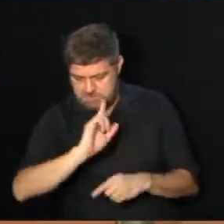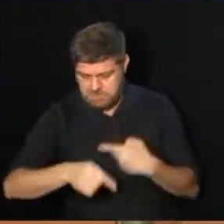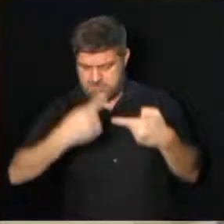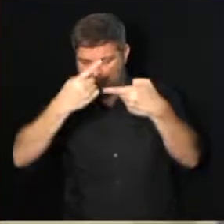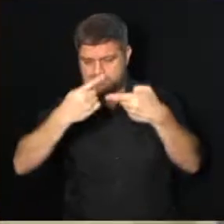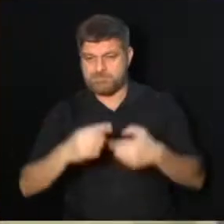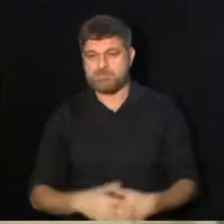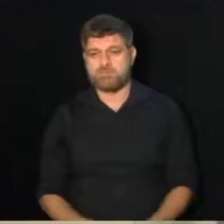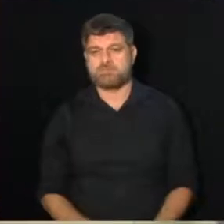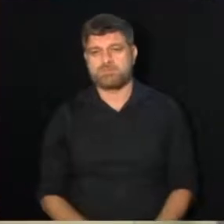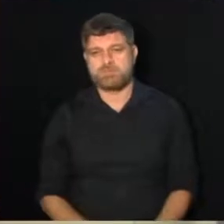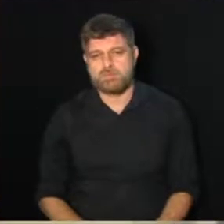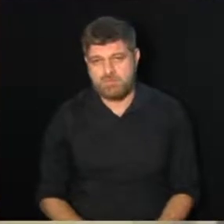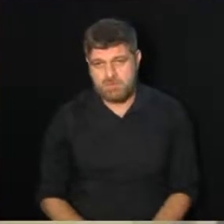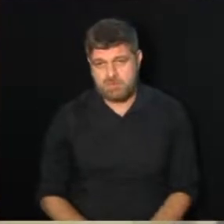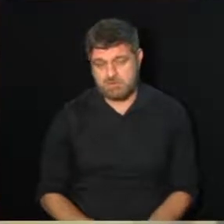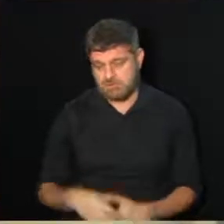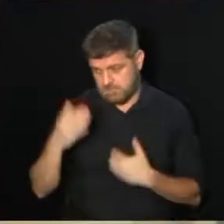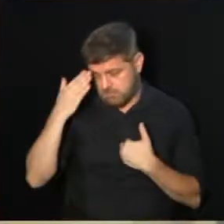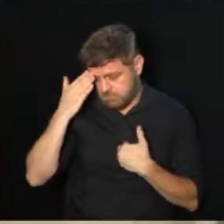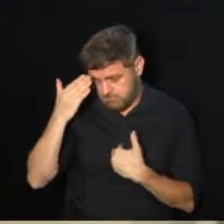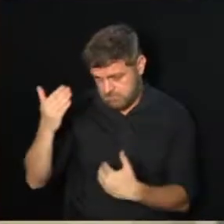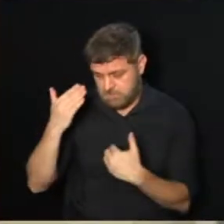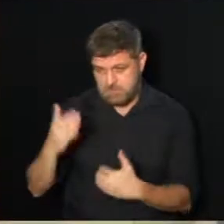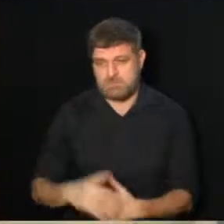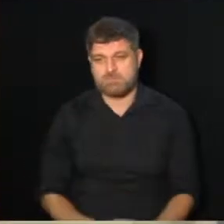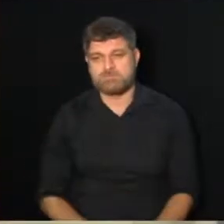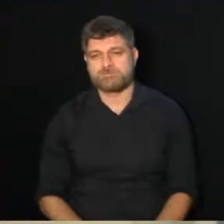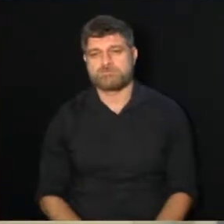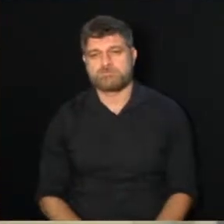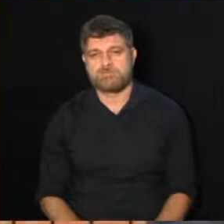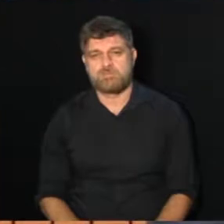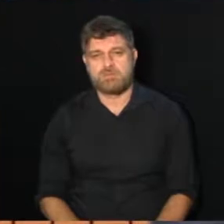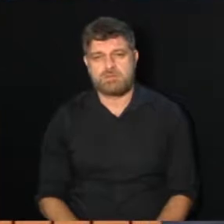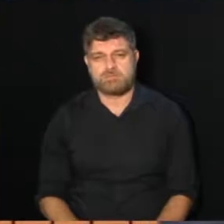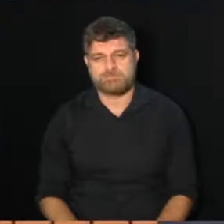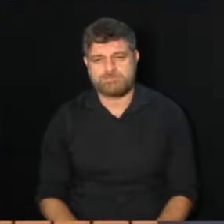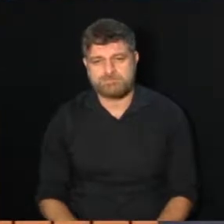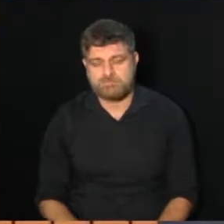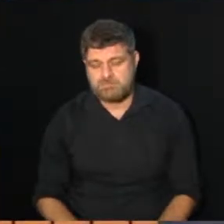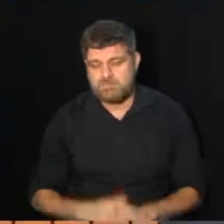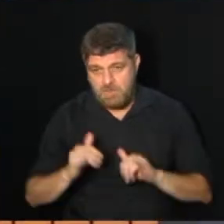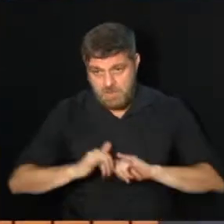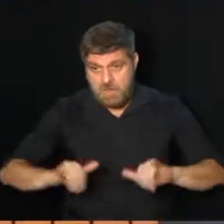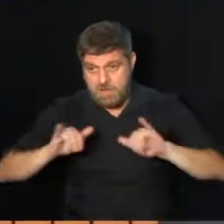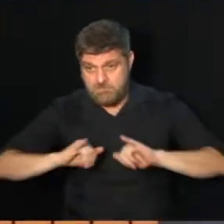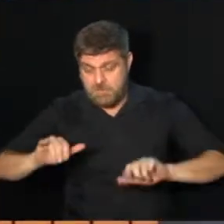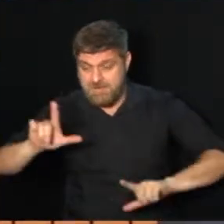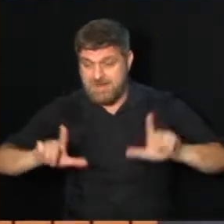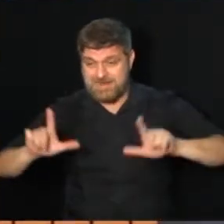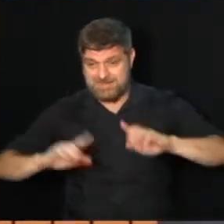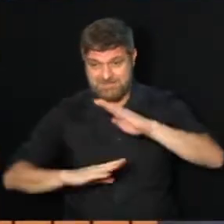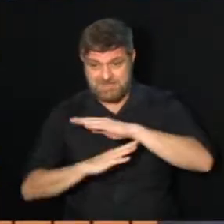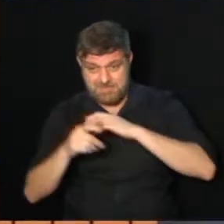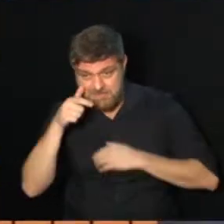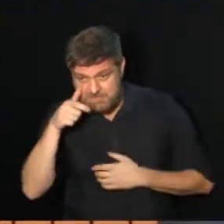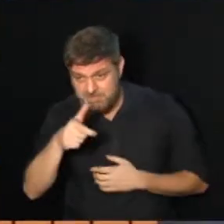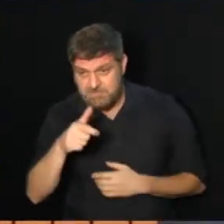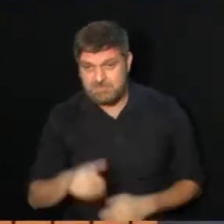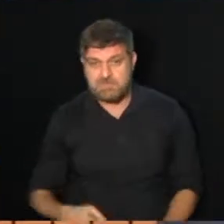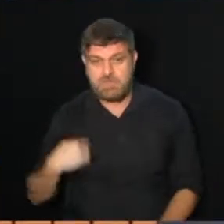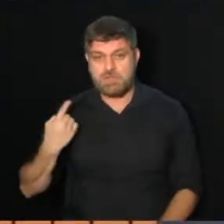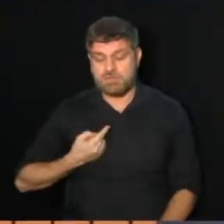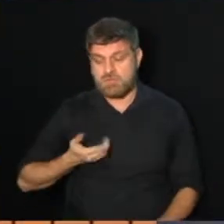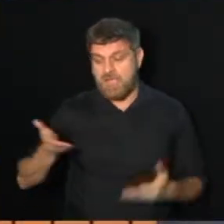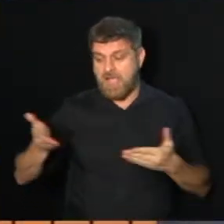Muito obrigado, Tiago Ferrari. Eu quero informar aqueles que nos acompanham pela TV Câmara que a Câmara Municipal